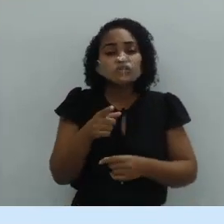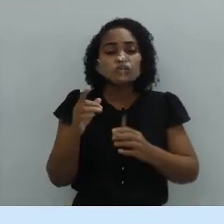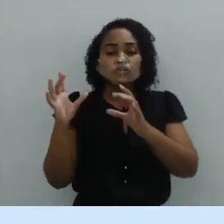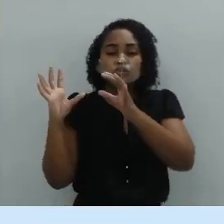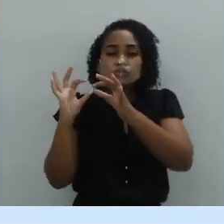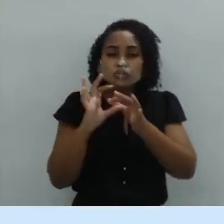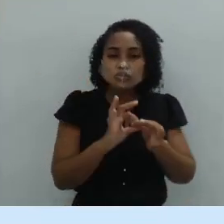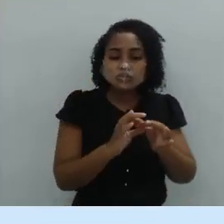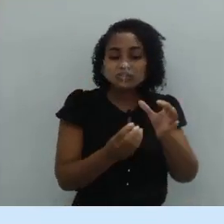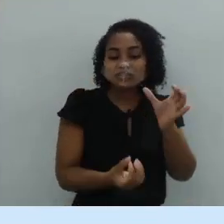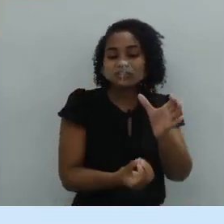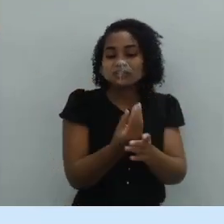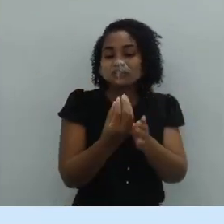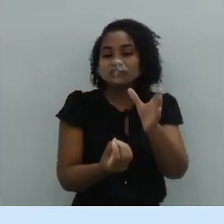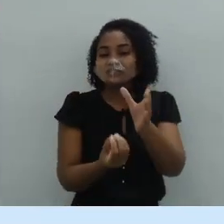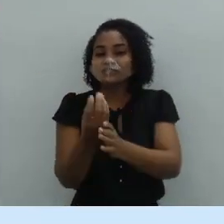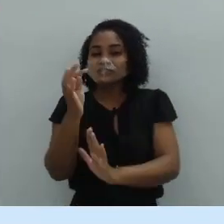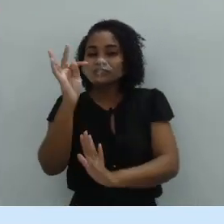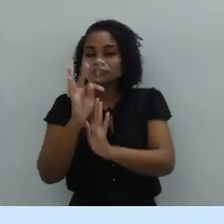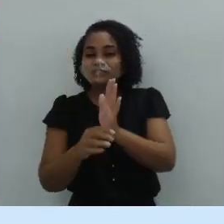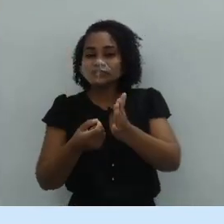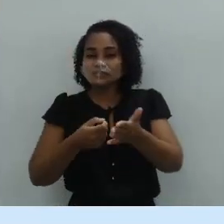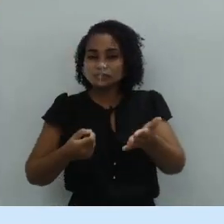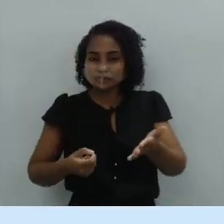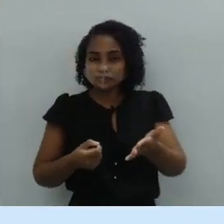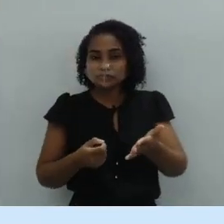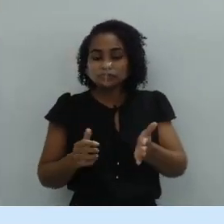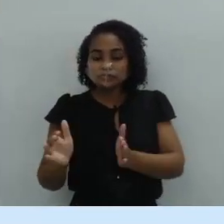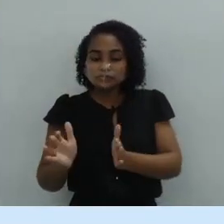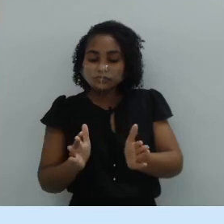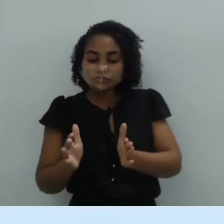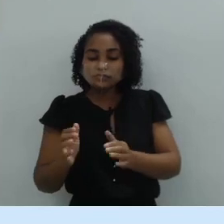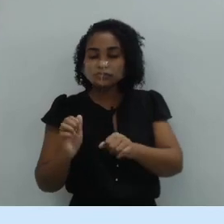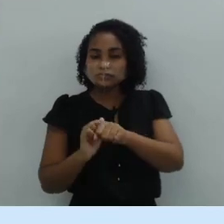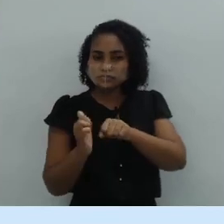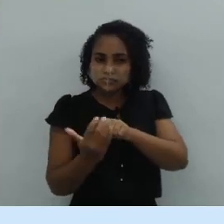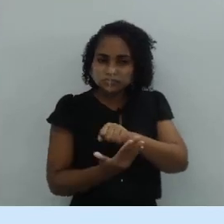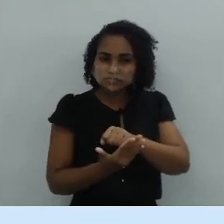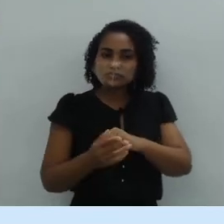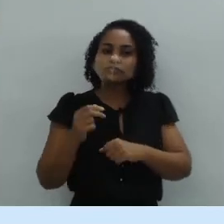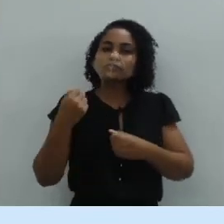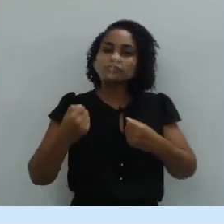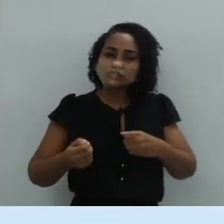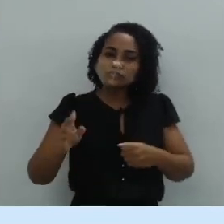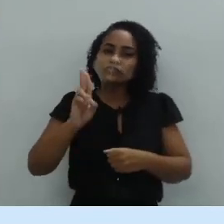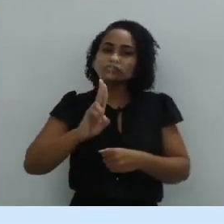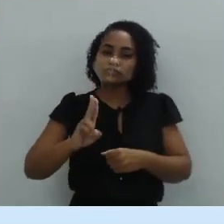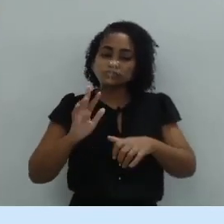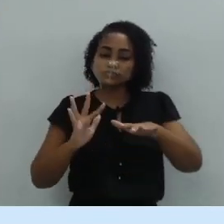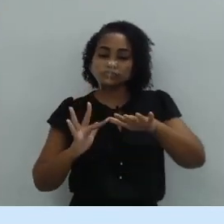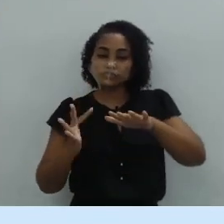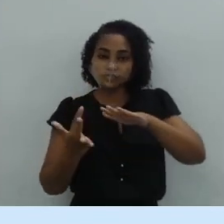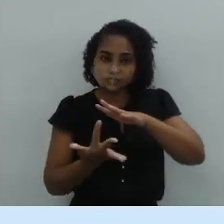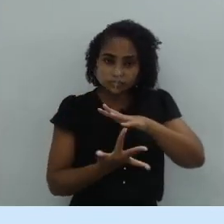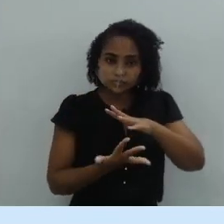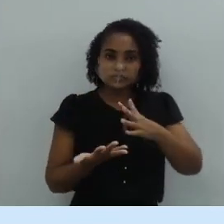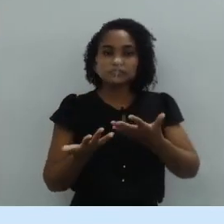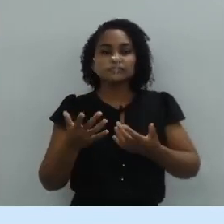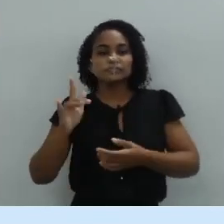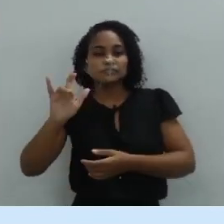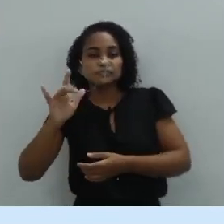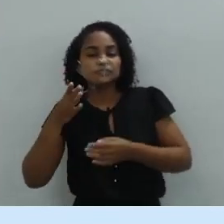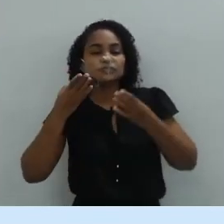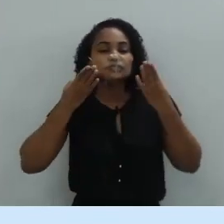ao produzir textos, ao escrever. Nesse período de pandemia, a gente vem utilizando muito as redes sociais.